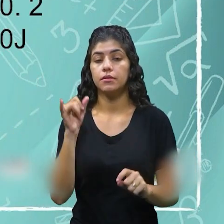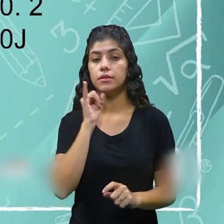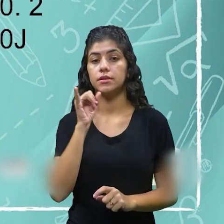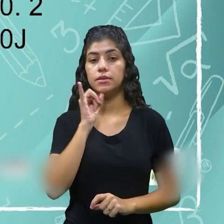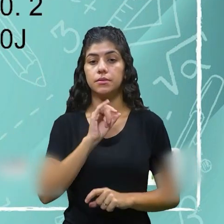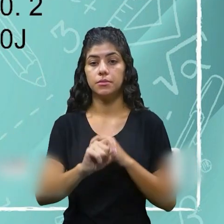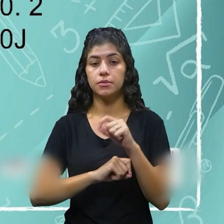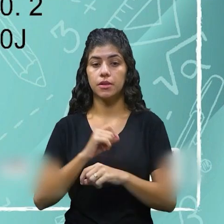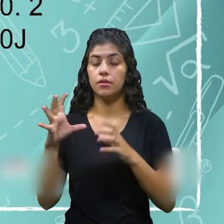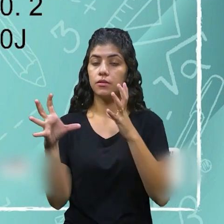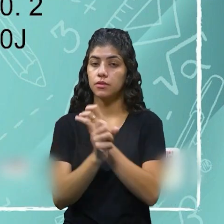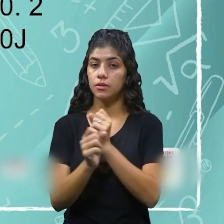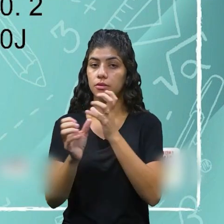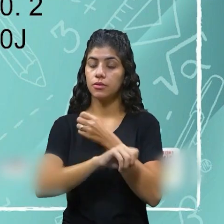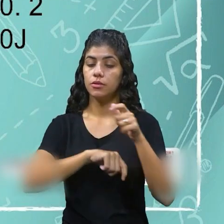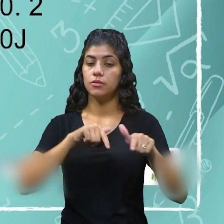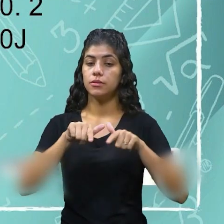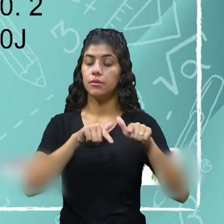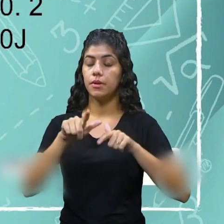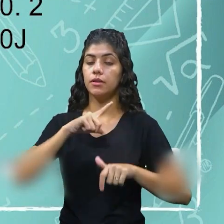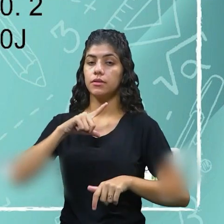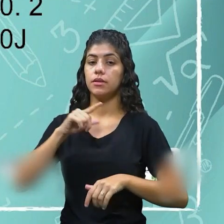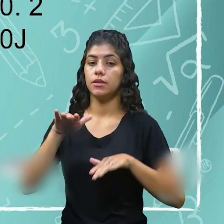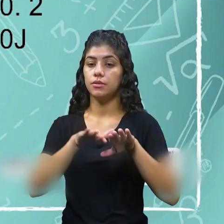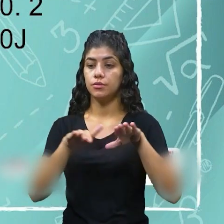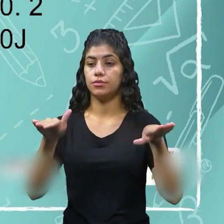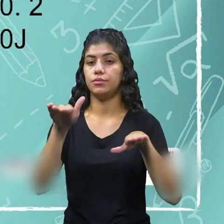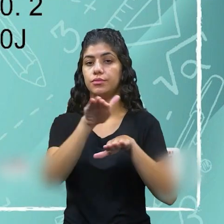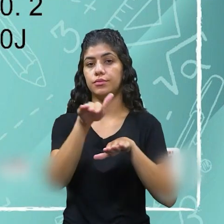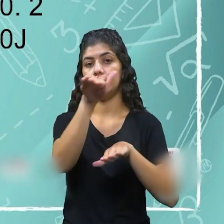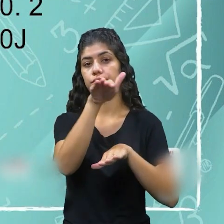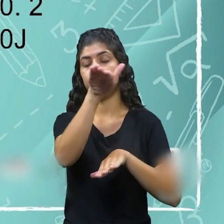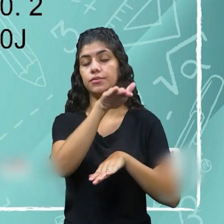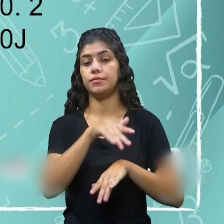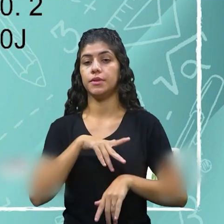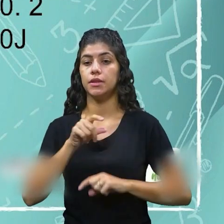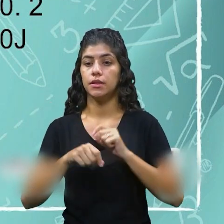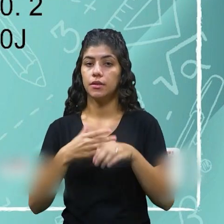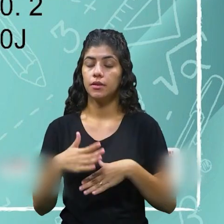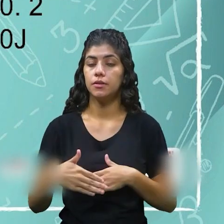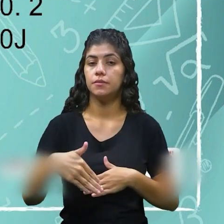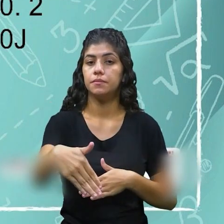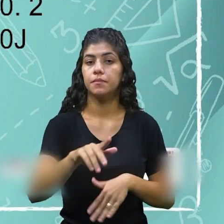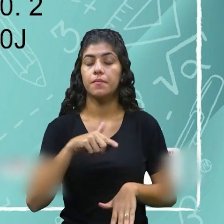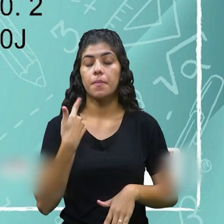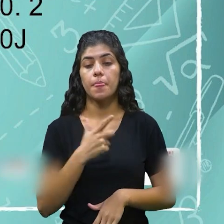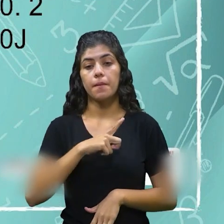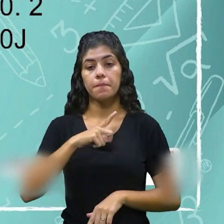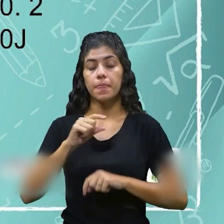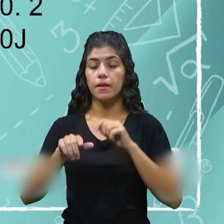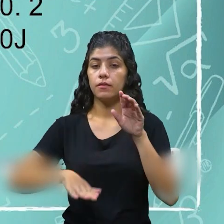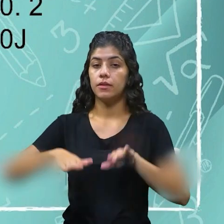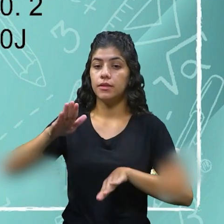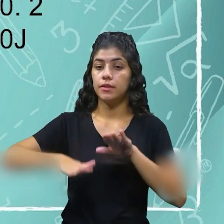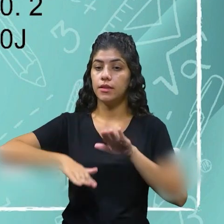exemplo, calcule o trabalho realizado sobre um bloco por uma força de módulo constante. Então a gente tem aqui as variáveis sendo